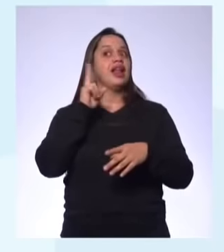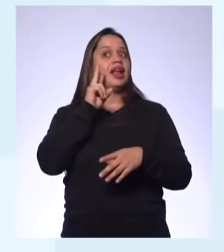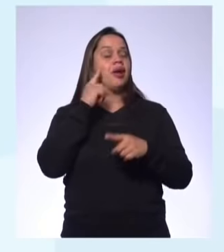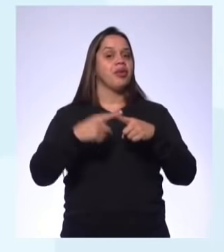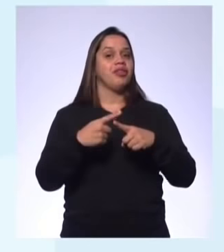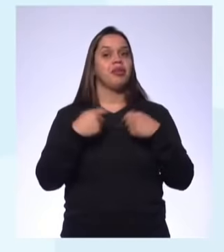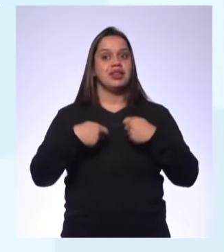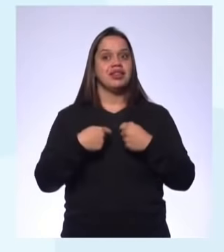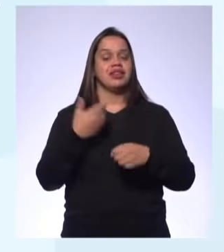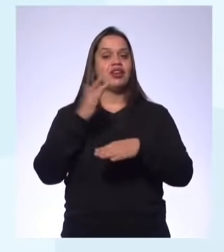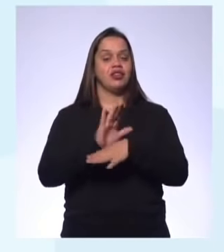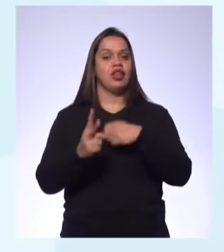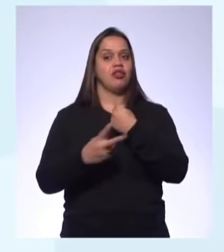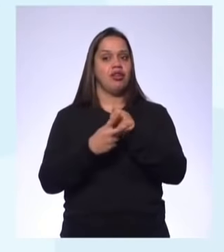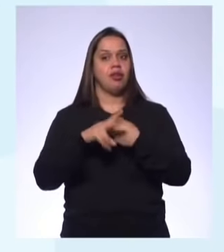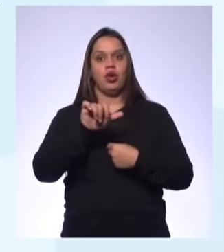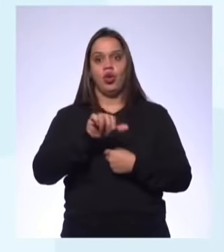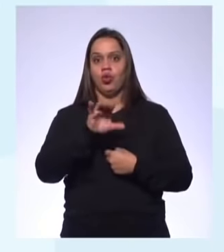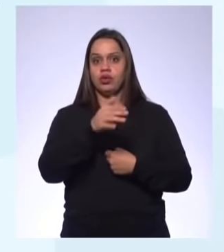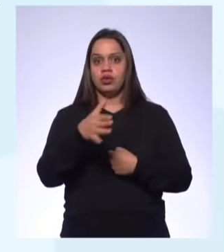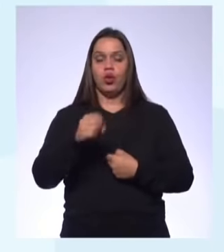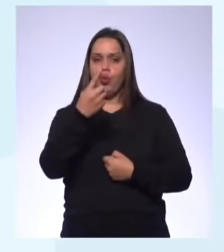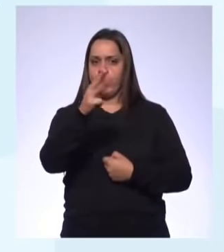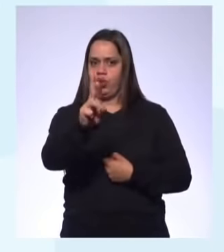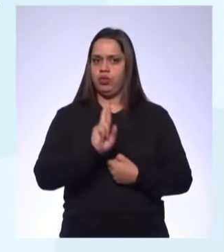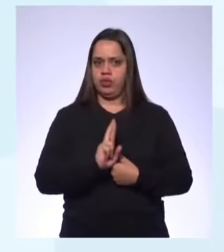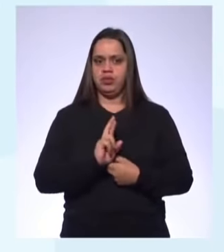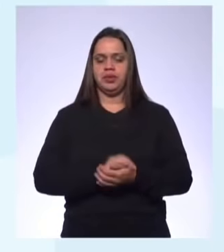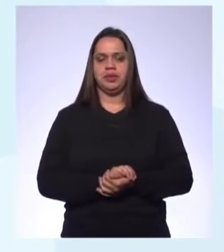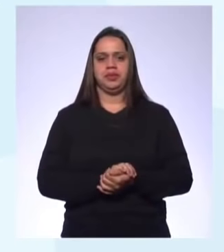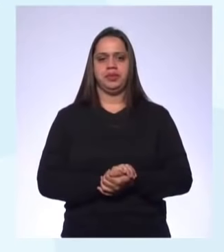gente? Então, vou dar para vocês 1 minutinho para vocês responderem.